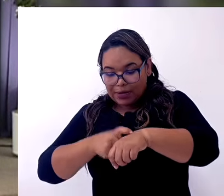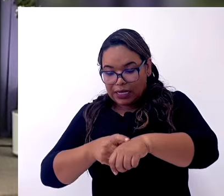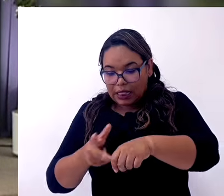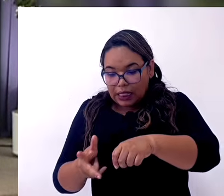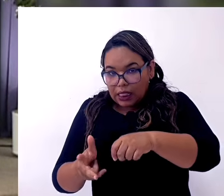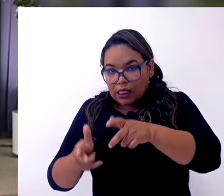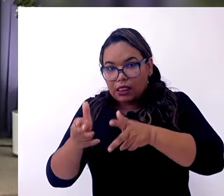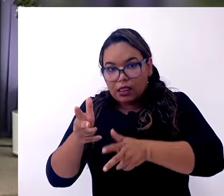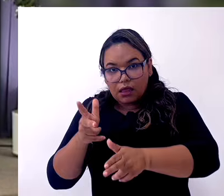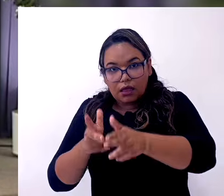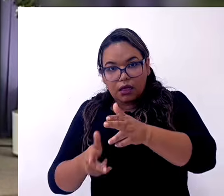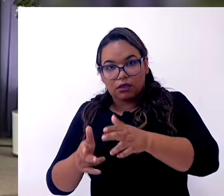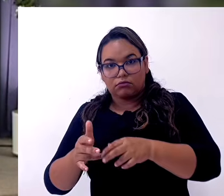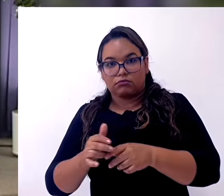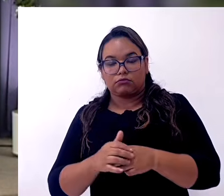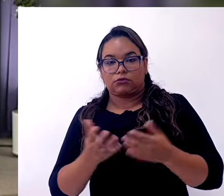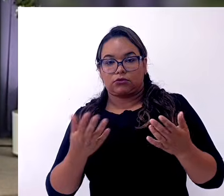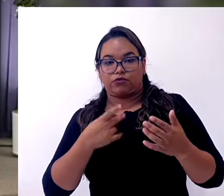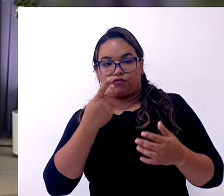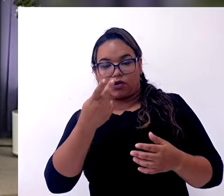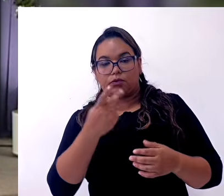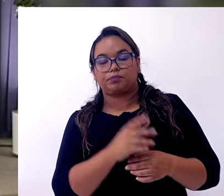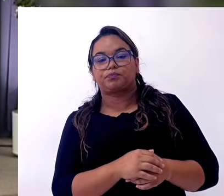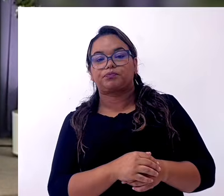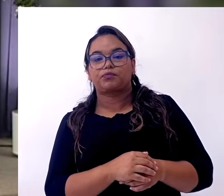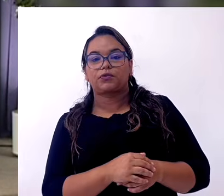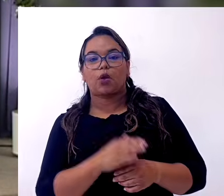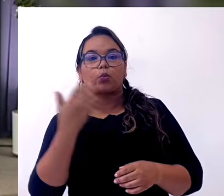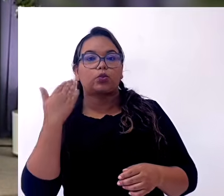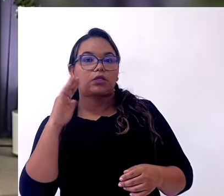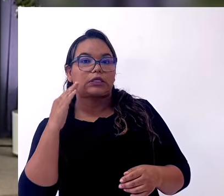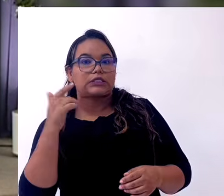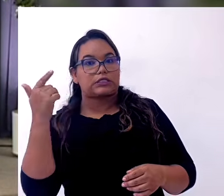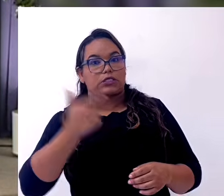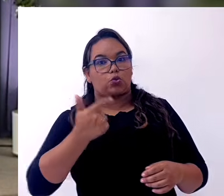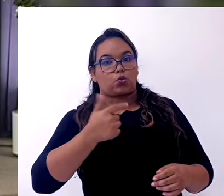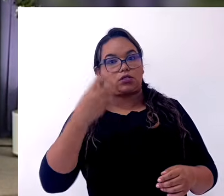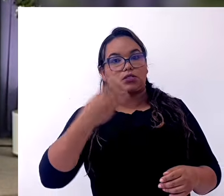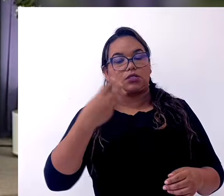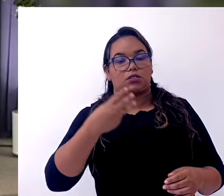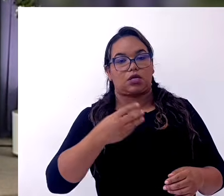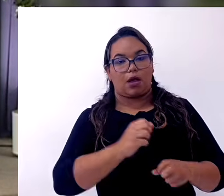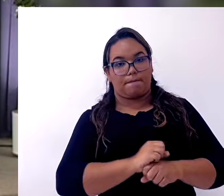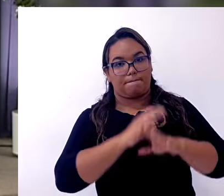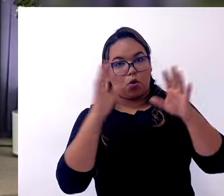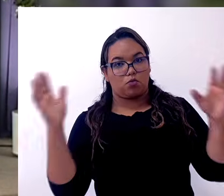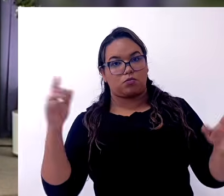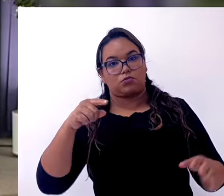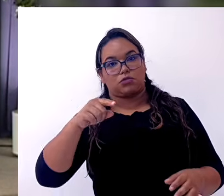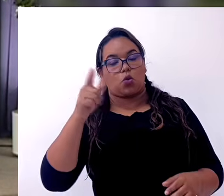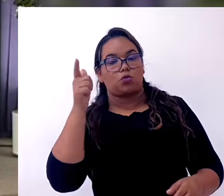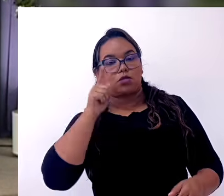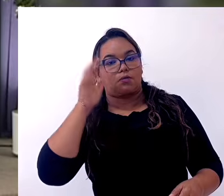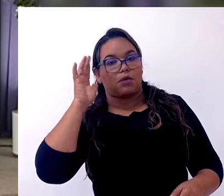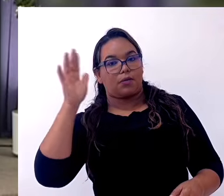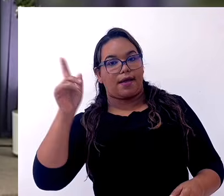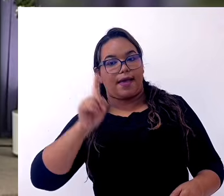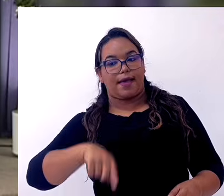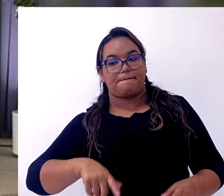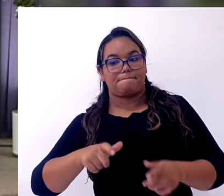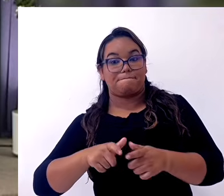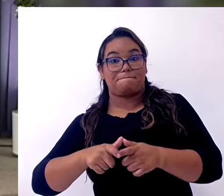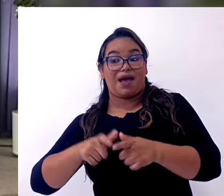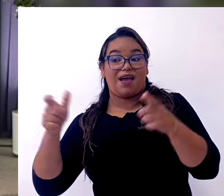em relação a esta explosão que eles eventualmente fizeram um contrato e eles destruíram todo o edifício antes